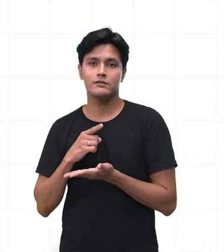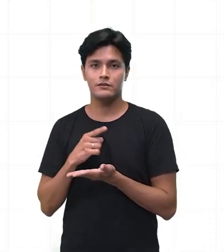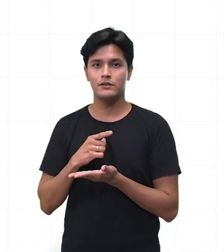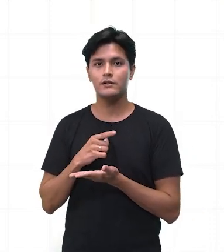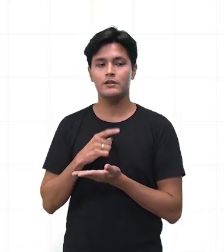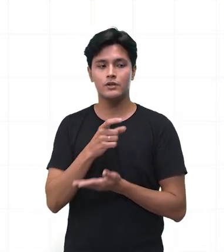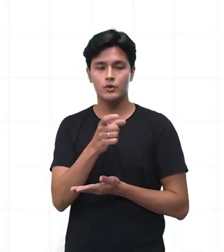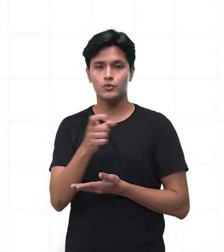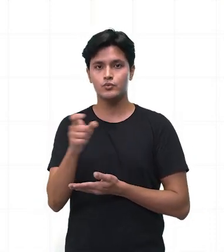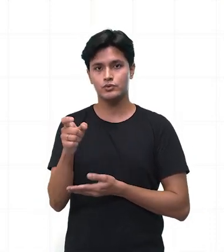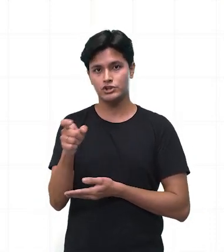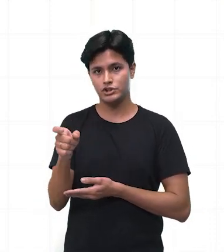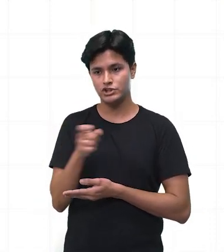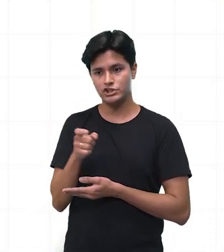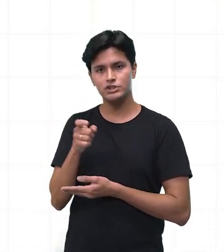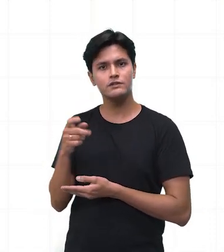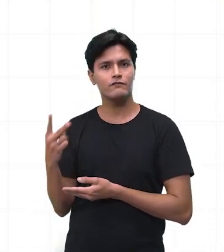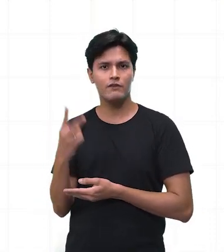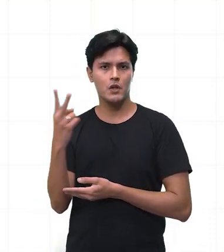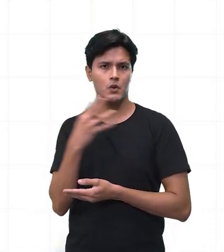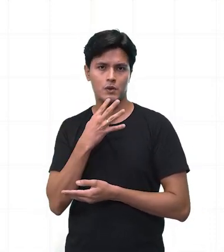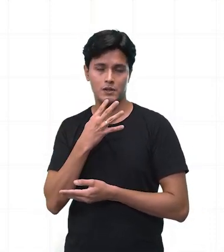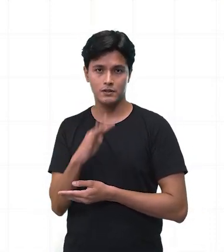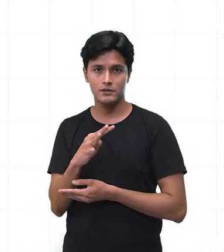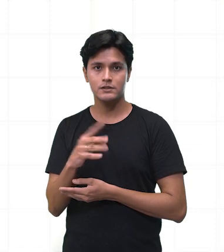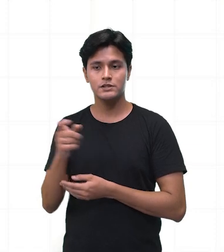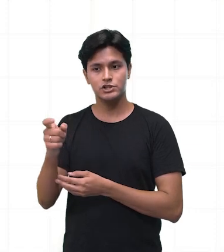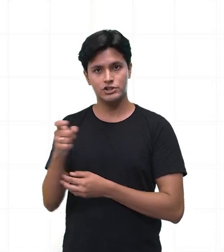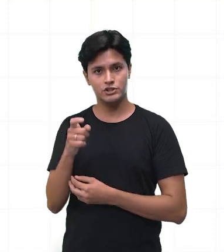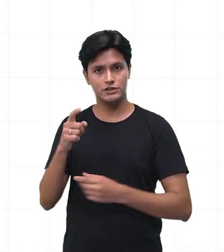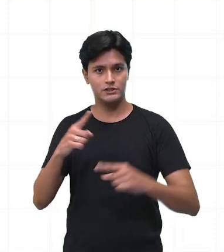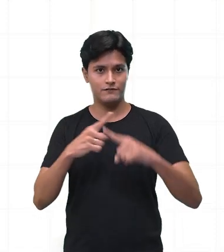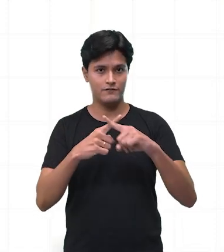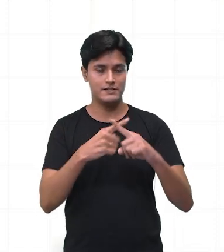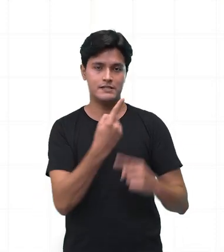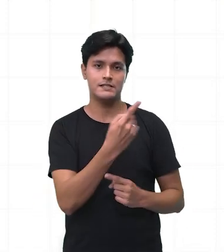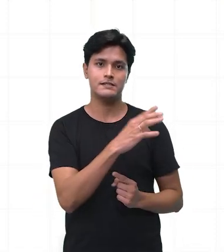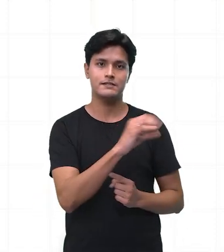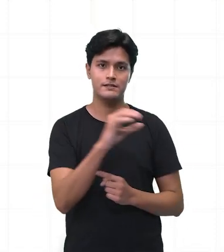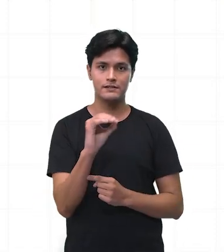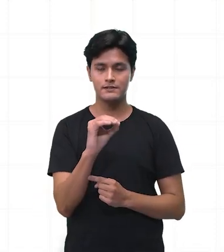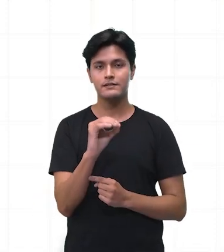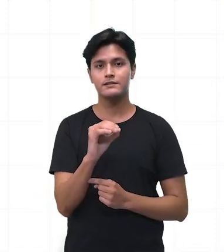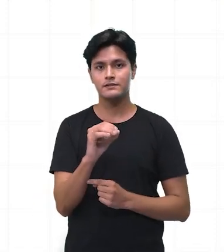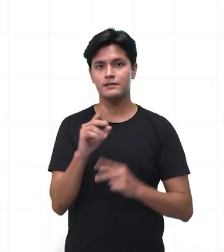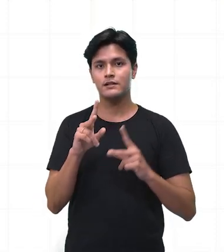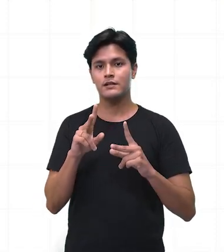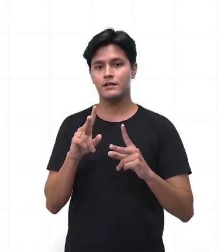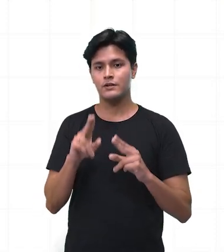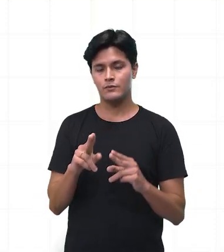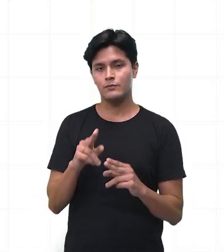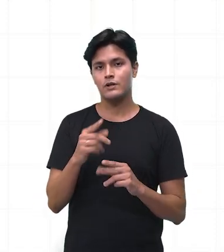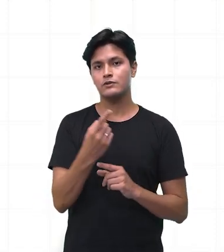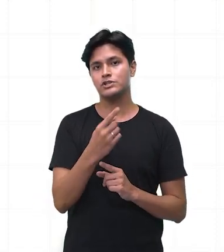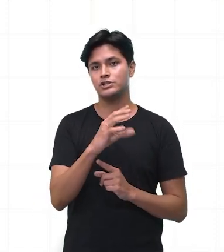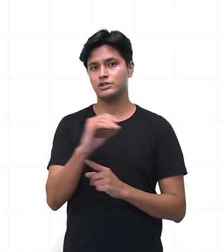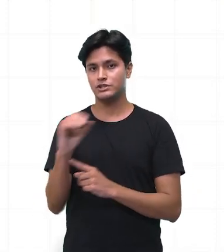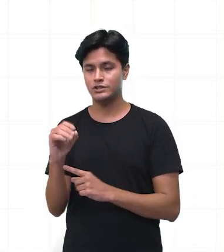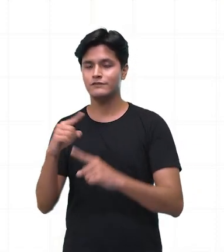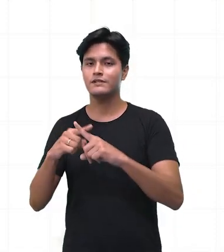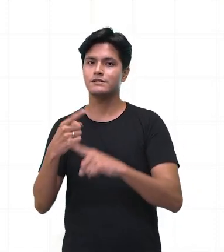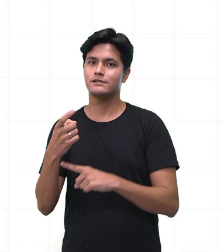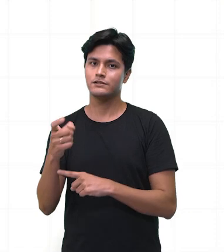valor desconhecido. Então, x vezes 100 é x vezes 100 ou 100 vezes x, tá?